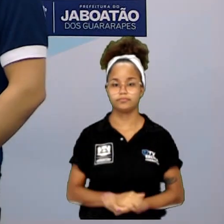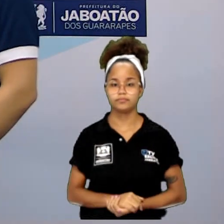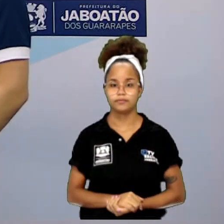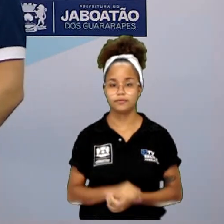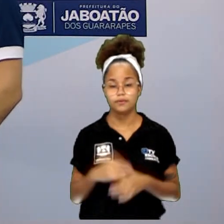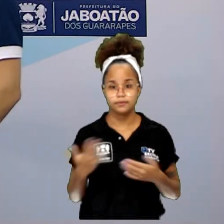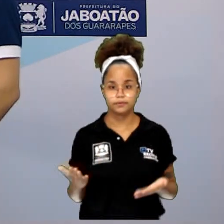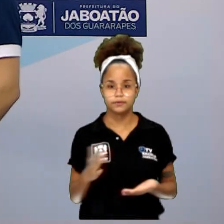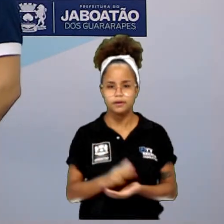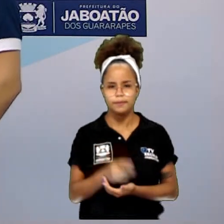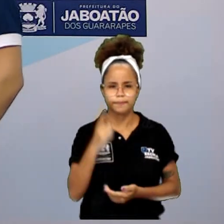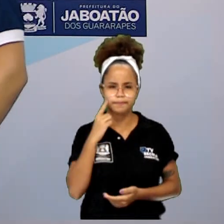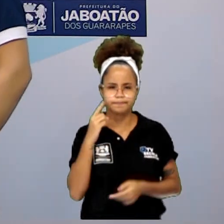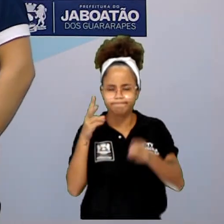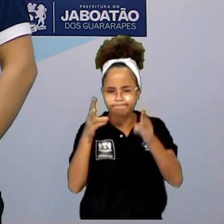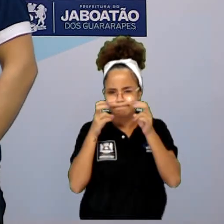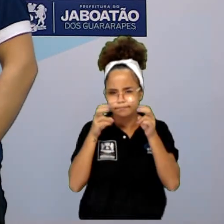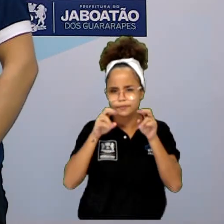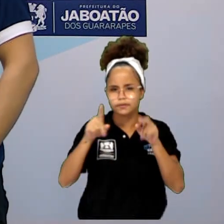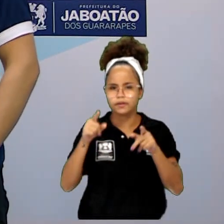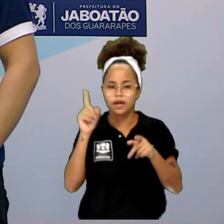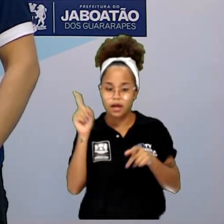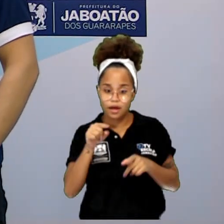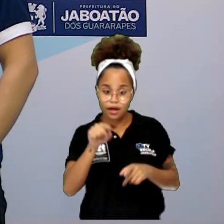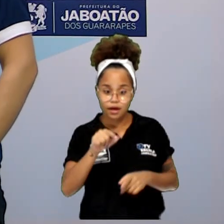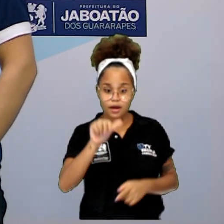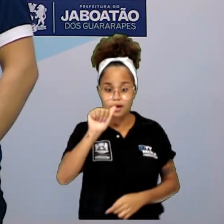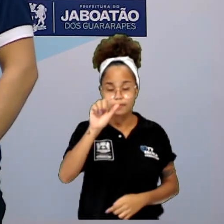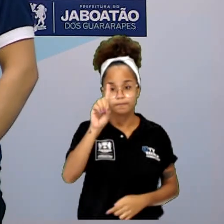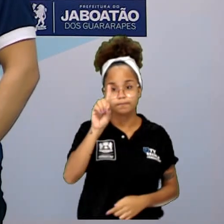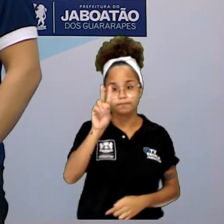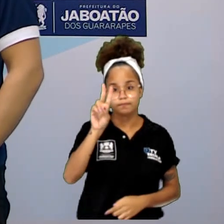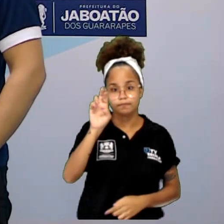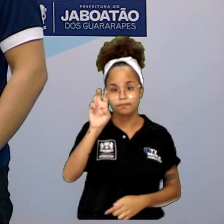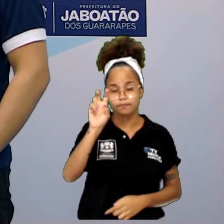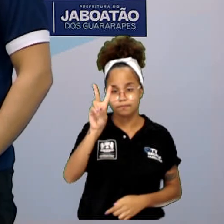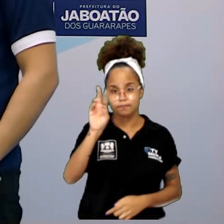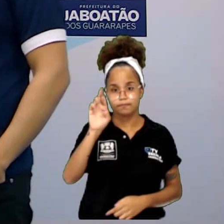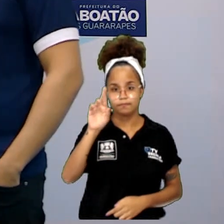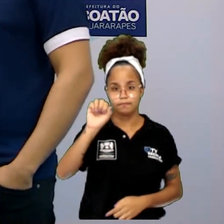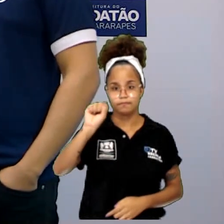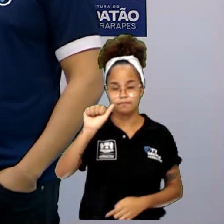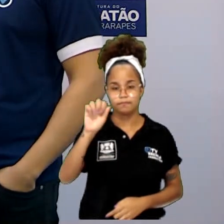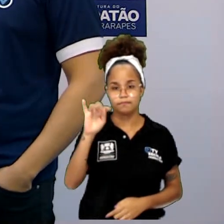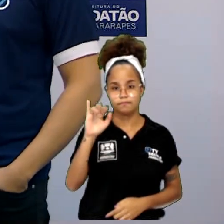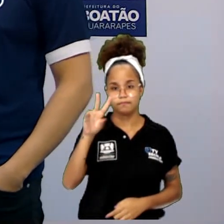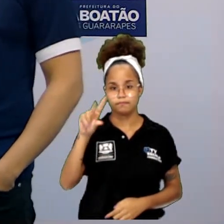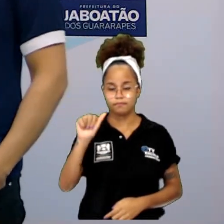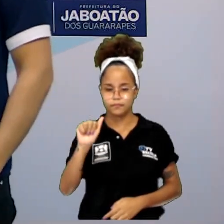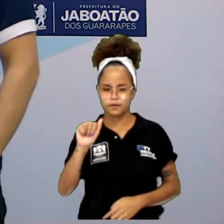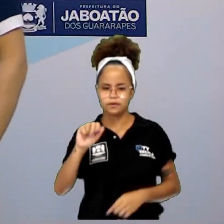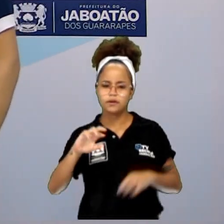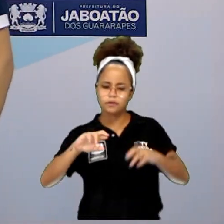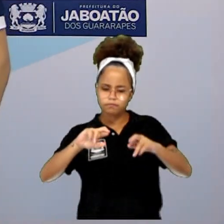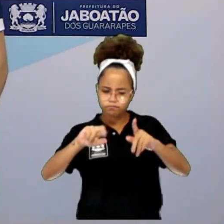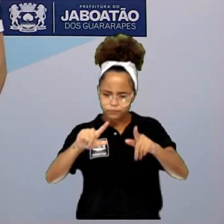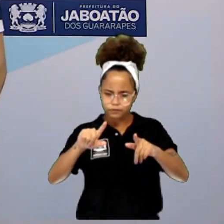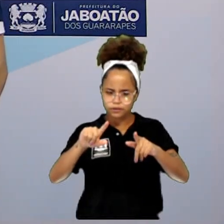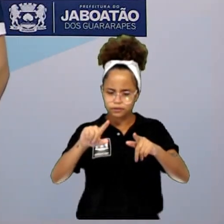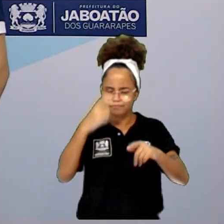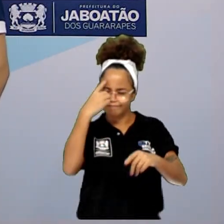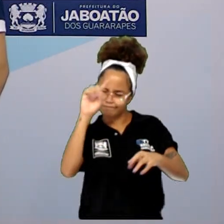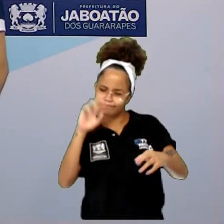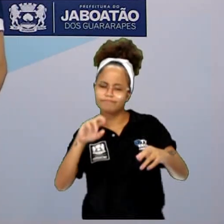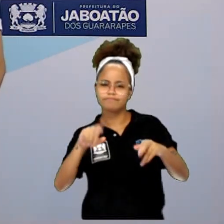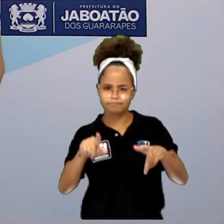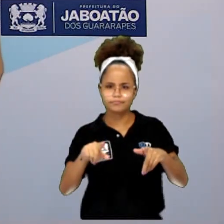essa conjunção mais é uma conjunção adversativa. Ela traz para a gente uma ideia de oposição, ideias contrárias. Ele